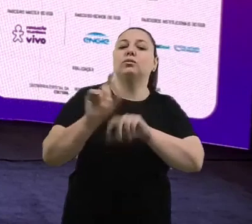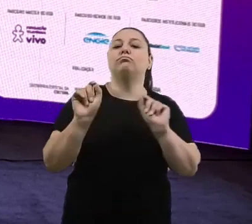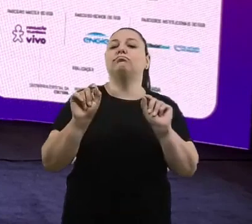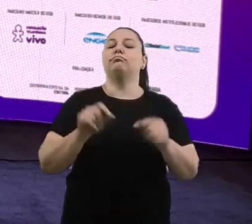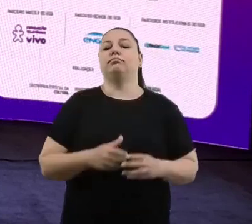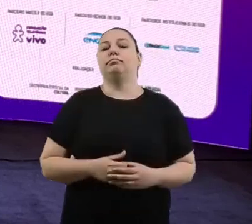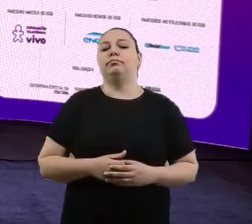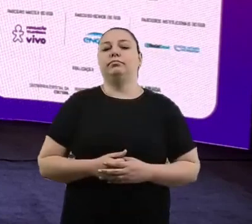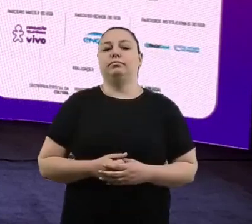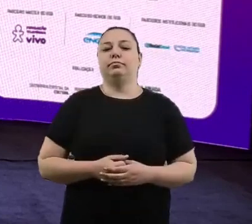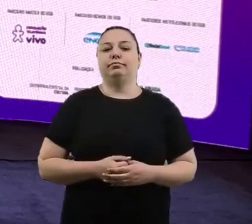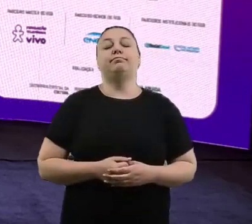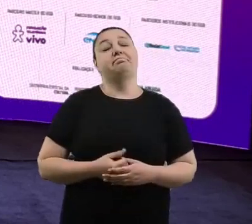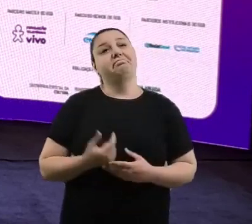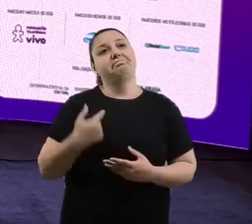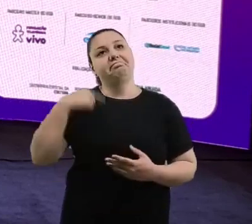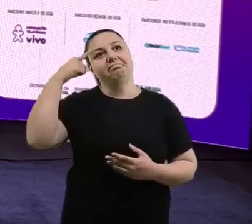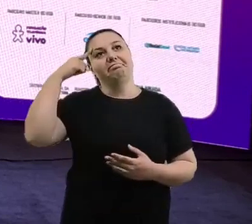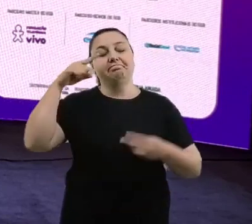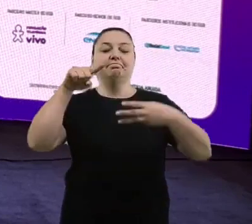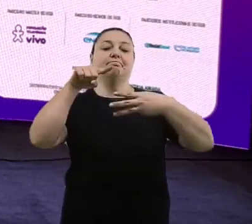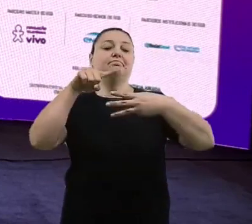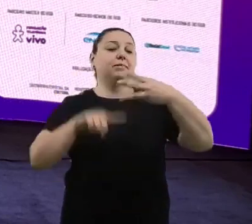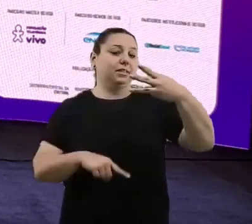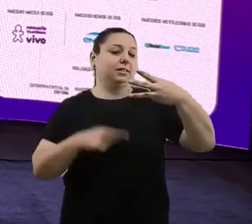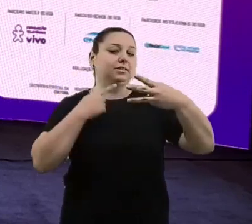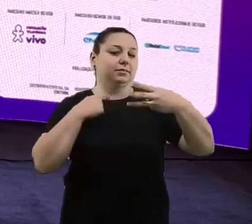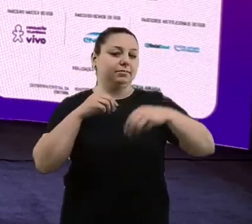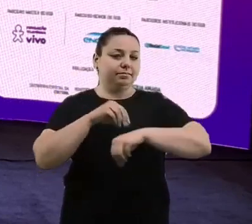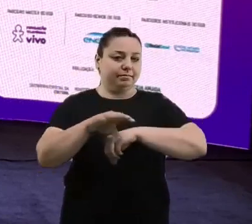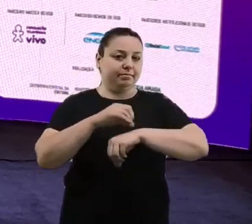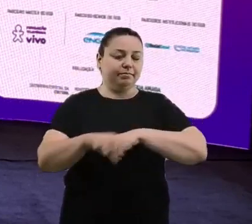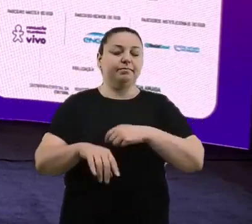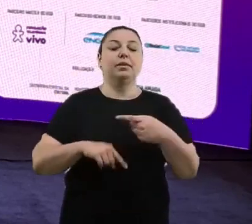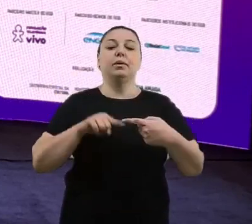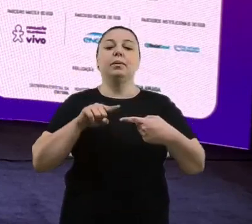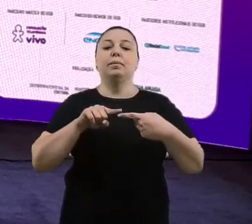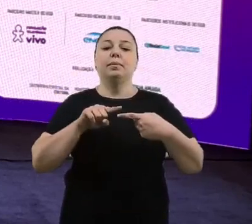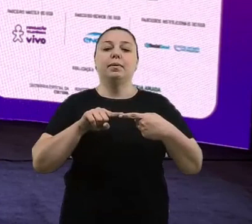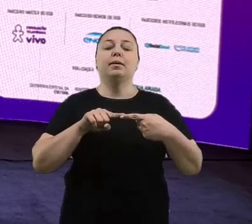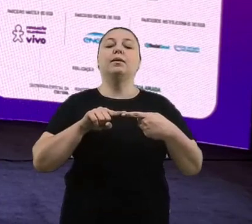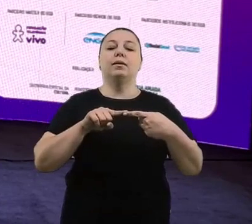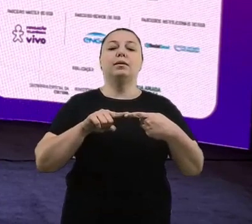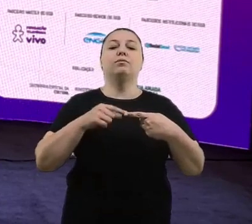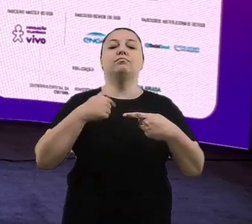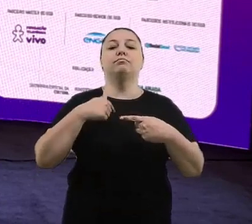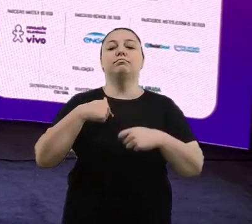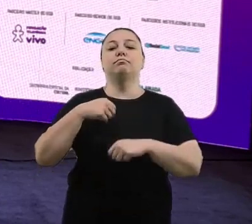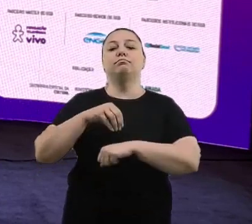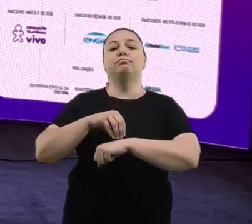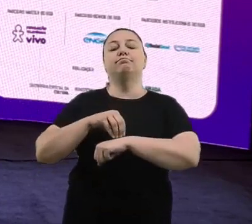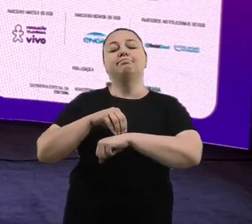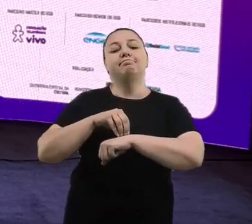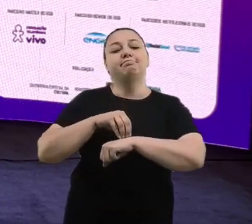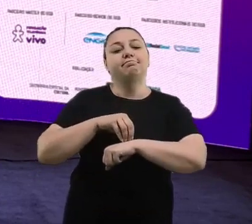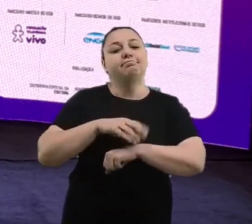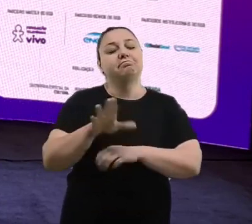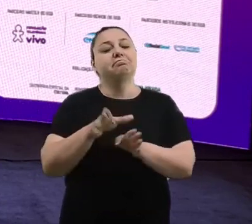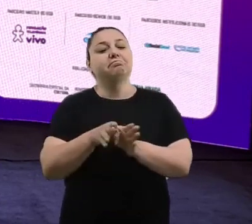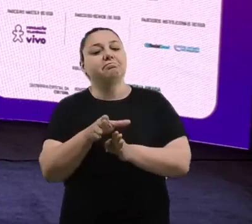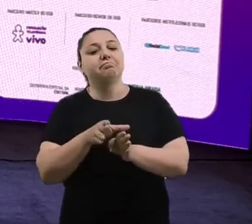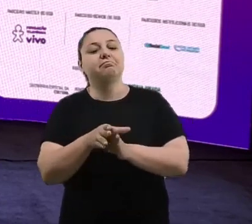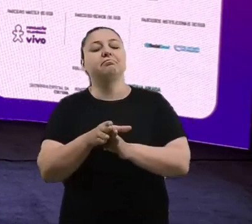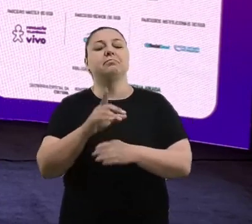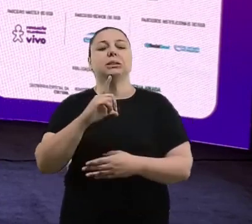3 conselhos. Para começar, o primeiro conselho que eu indicaria existe um instrumento que